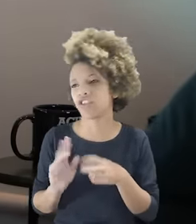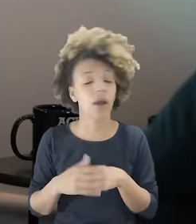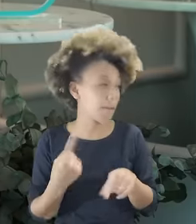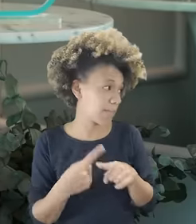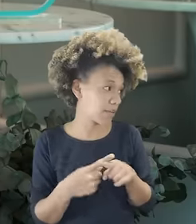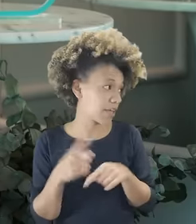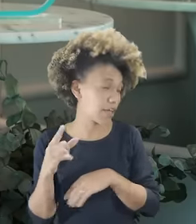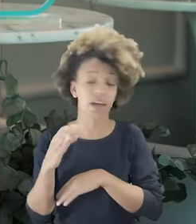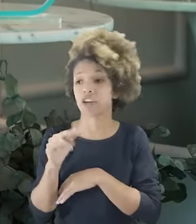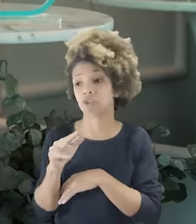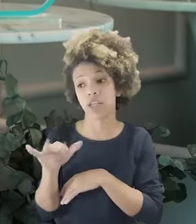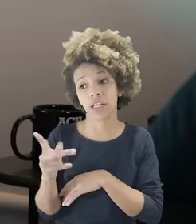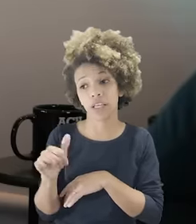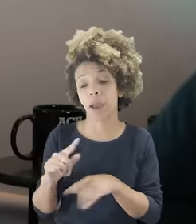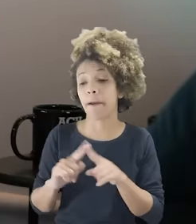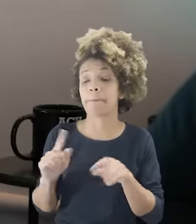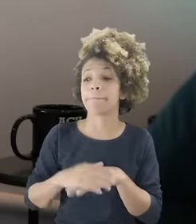grelo porque você é de cachorro